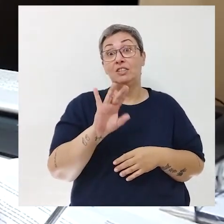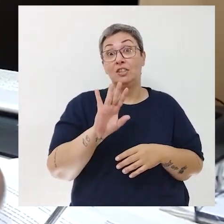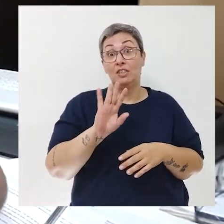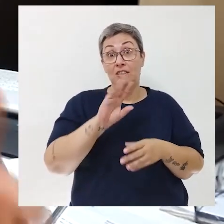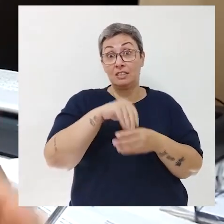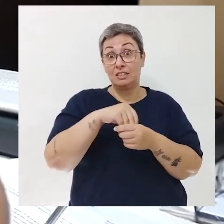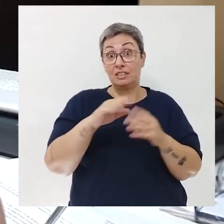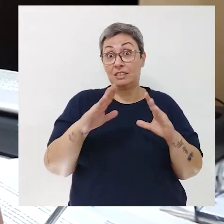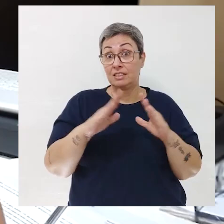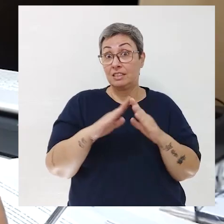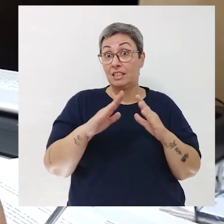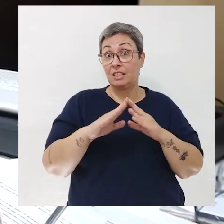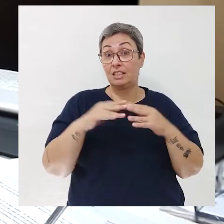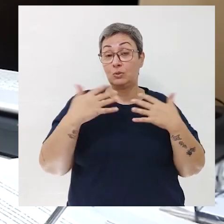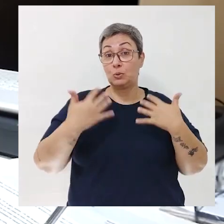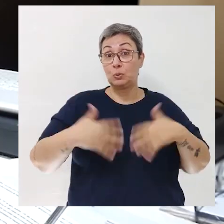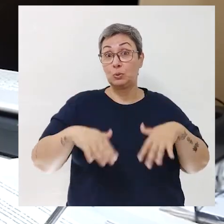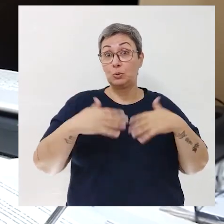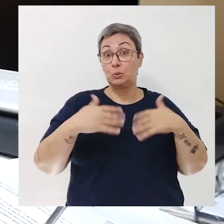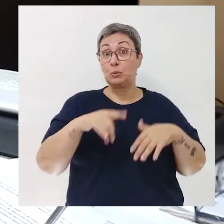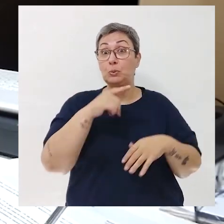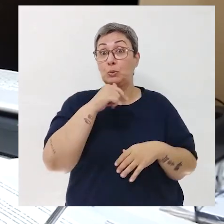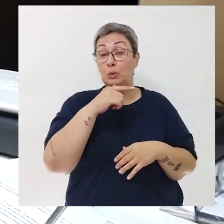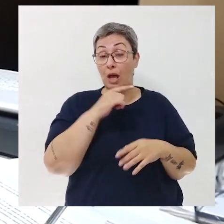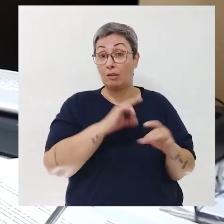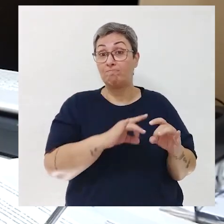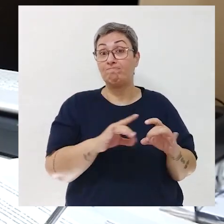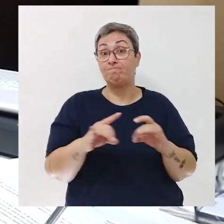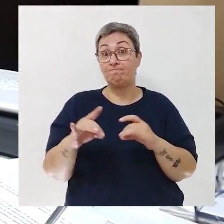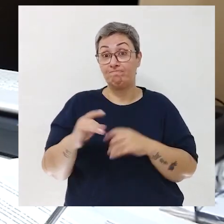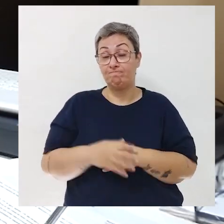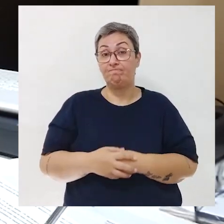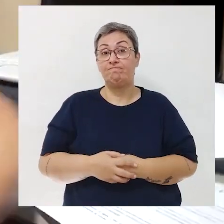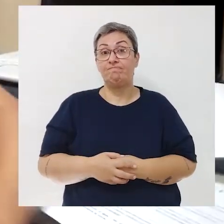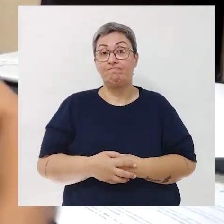só na sua casa, quanto se gasta de água, né, por dia?